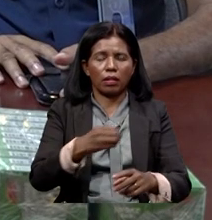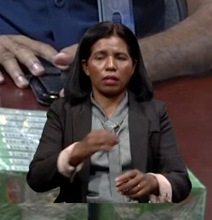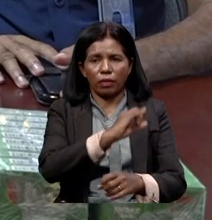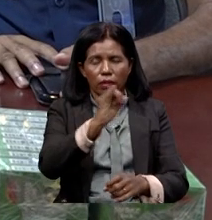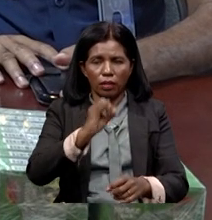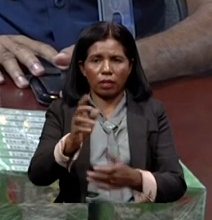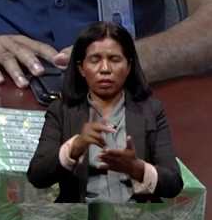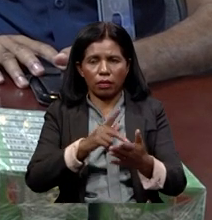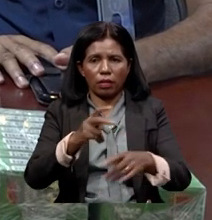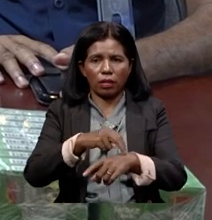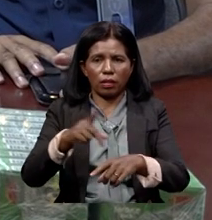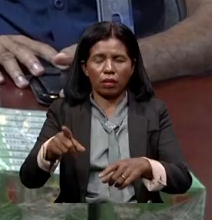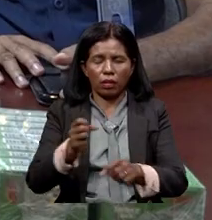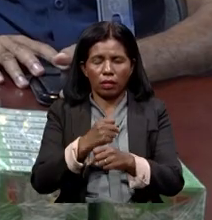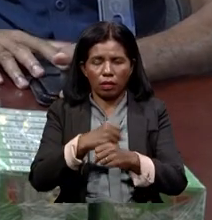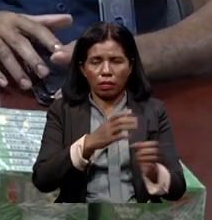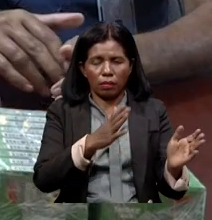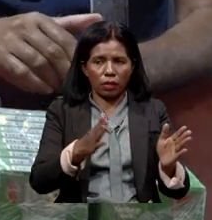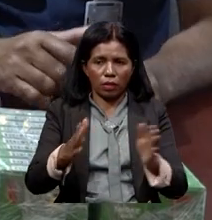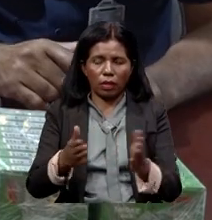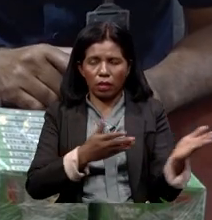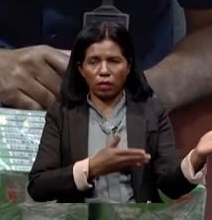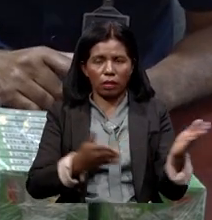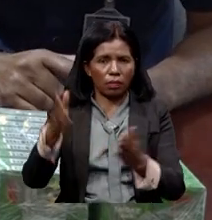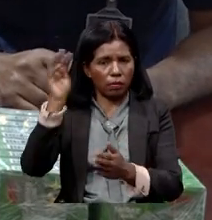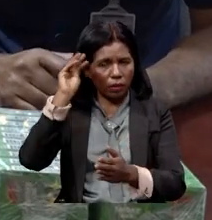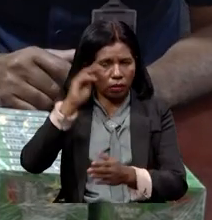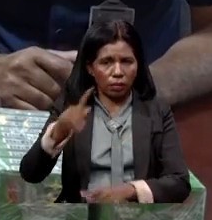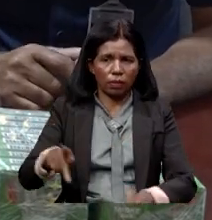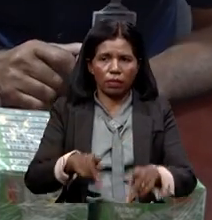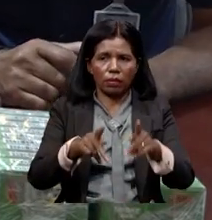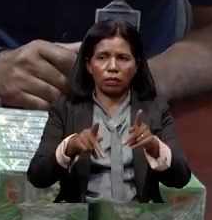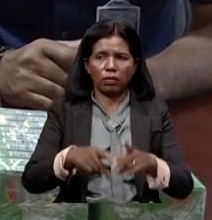Investigação Criminal Nasional o di halo prosesu atau submete ba Ministério Público. Equipa cobertura, GMN.